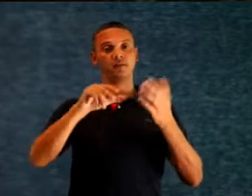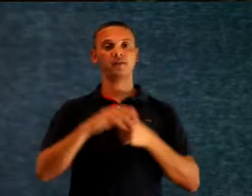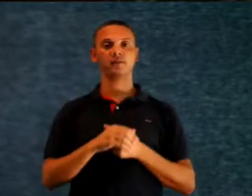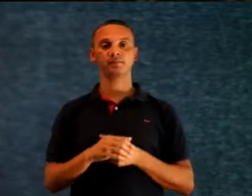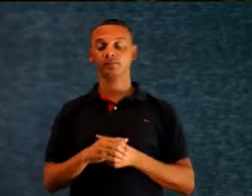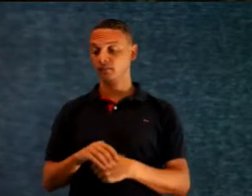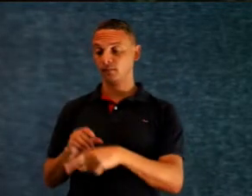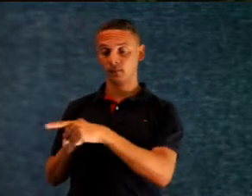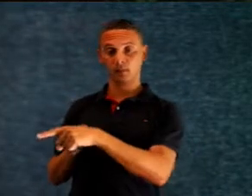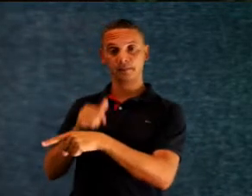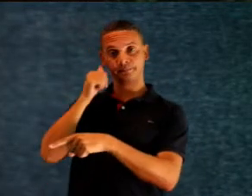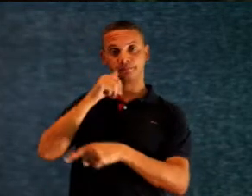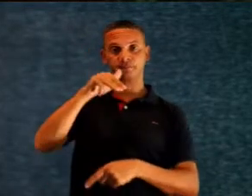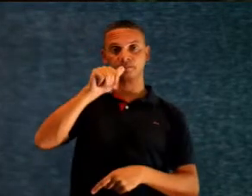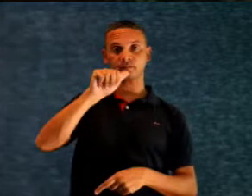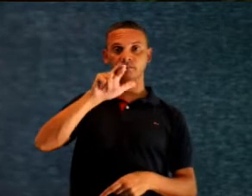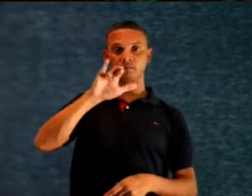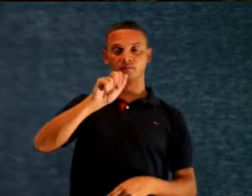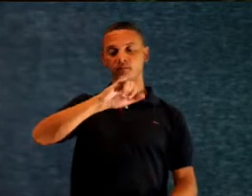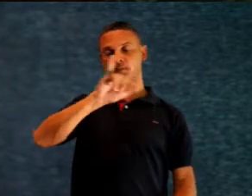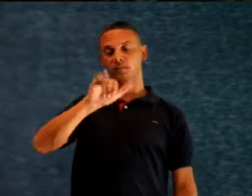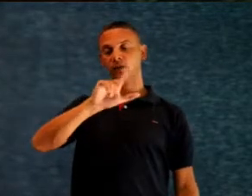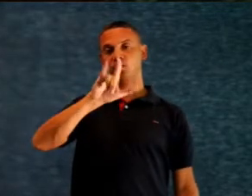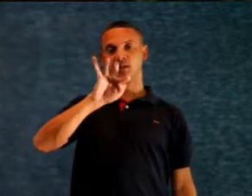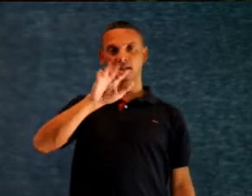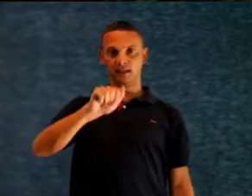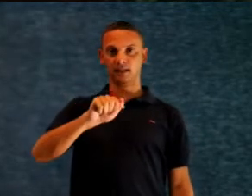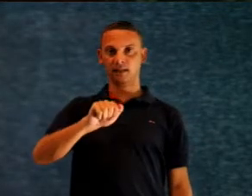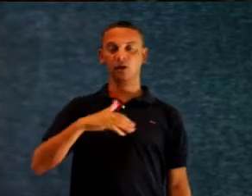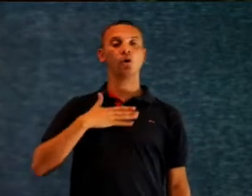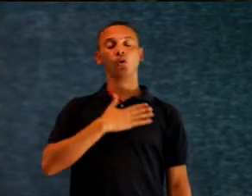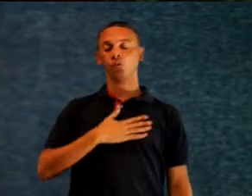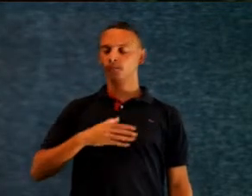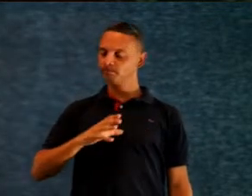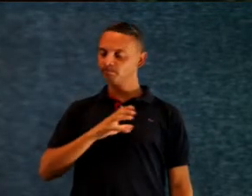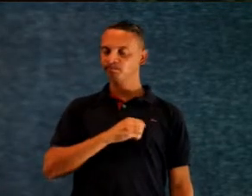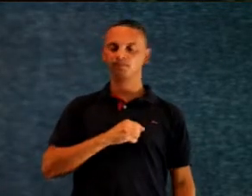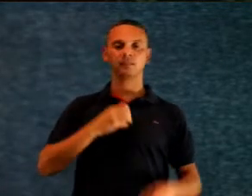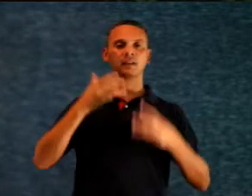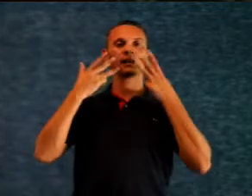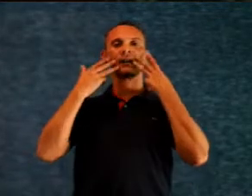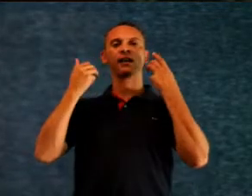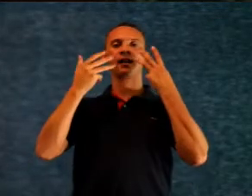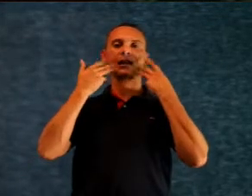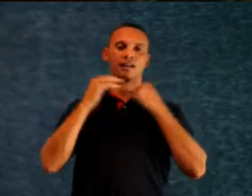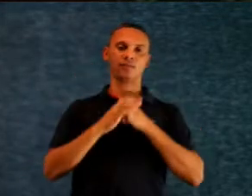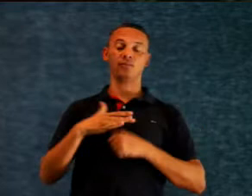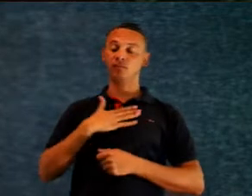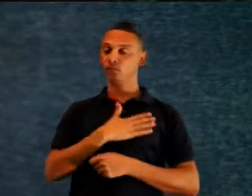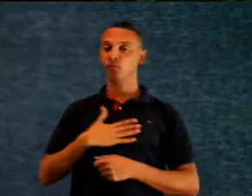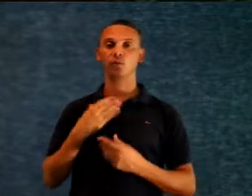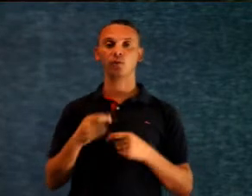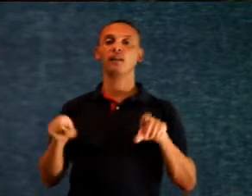em especial, e os pombos, ela adorava também, porque os pombos pousavam no parapeito da janela do apartamento dela. Então, ela tem um